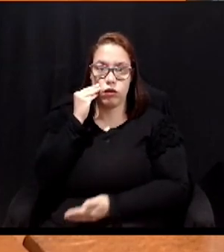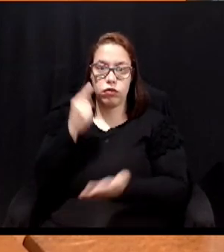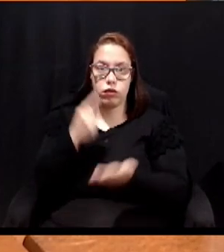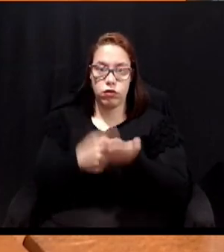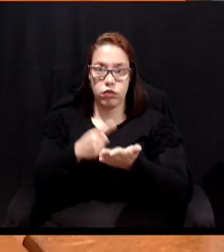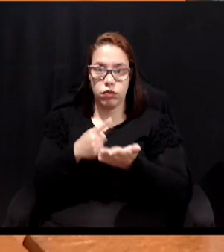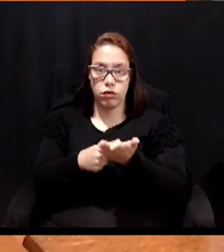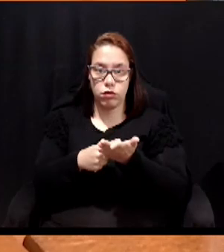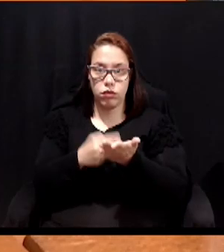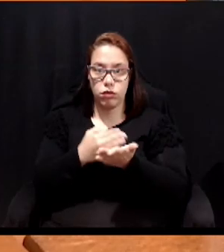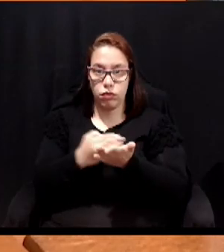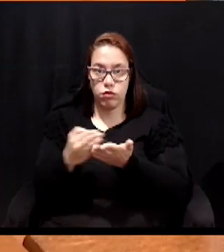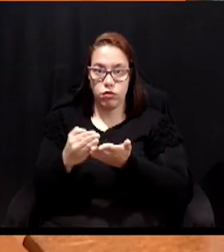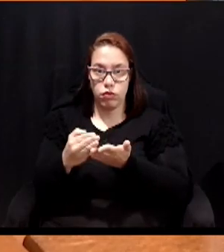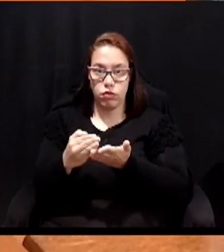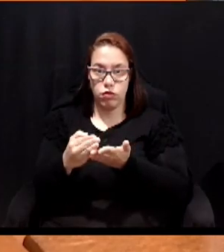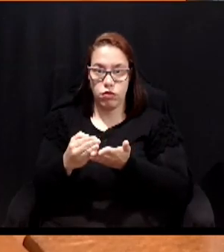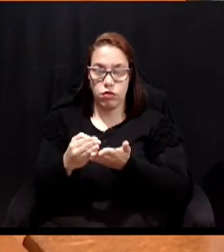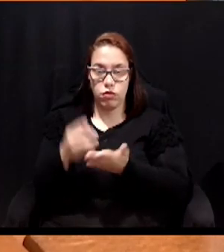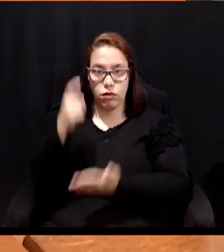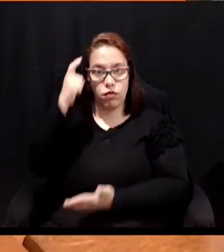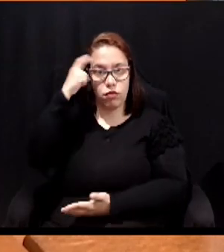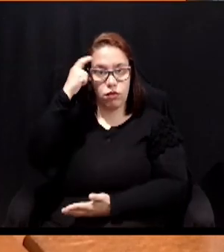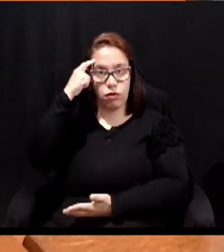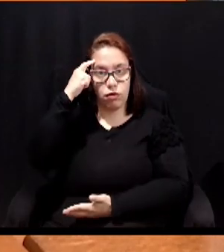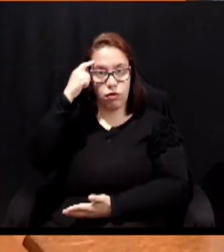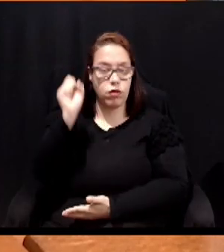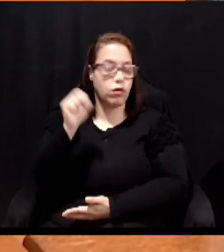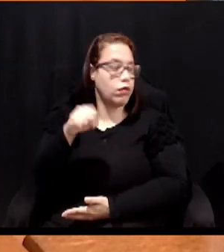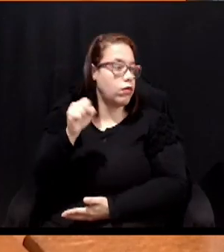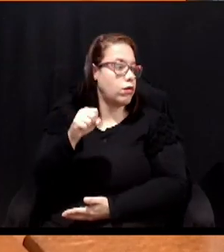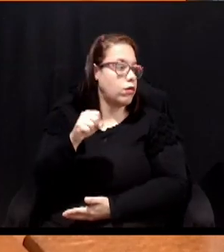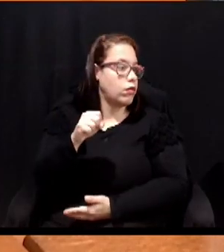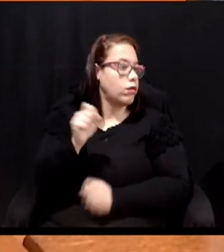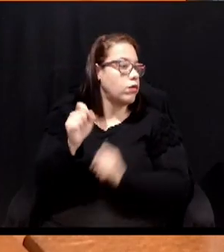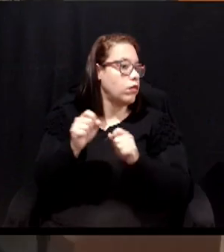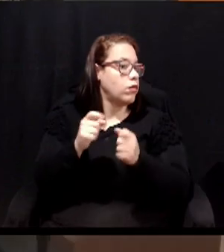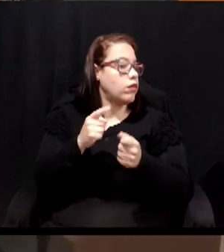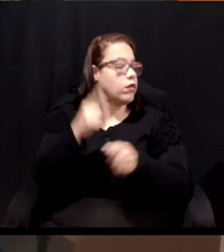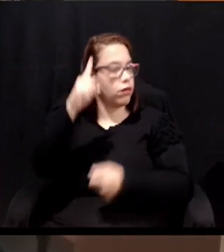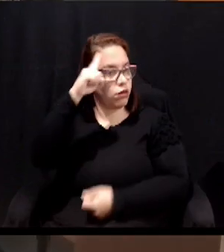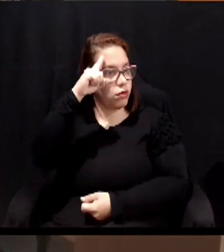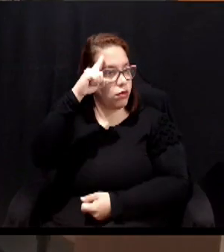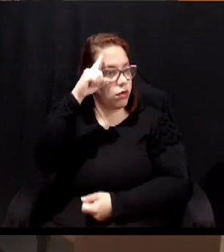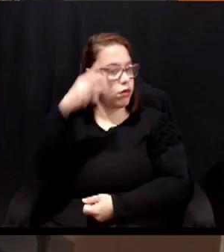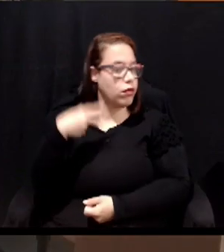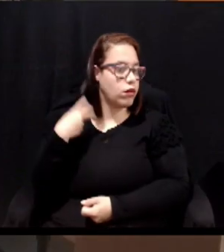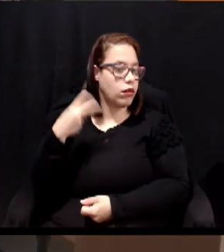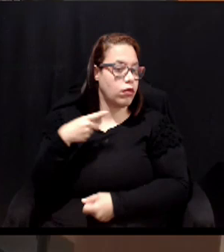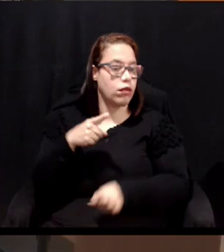de agora a gente pensa, né? Essa questão de data, vereadora, e horário, né?